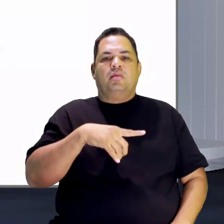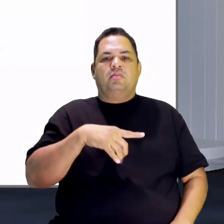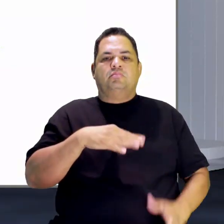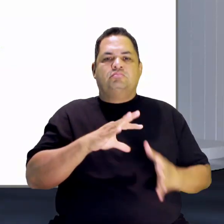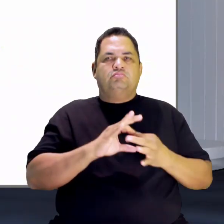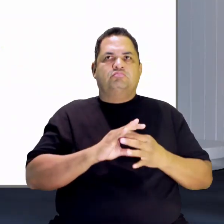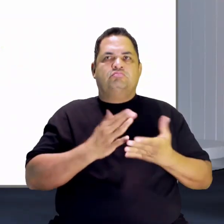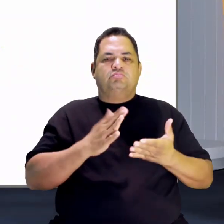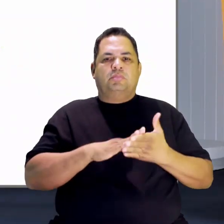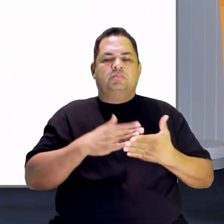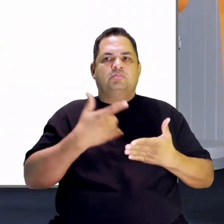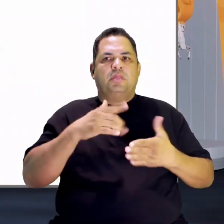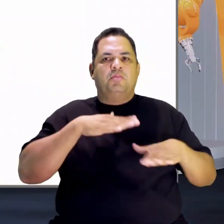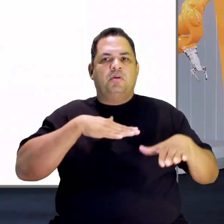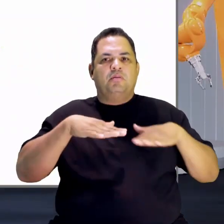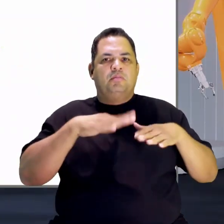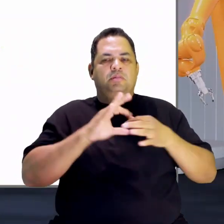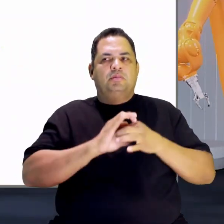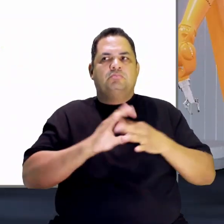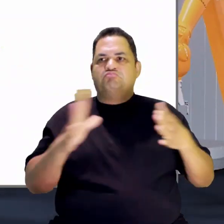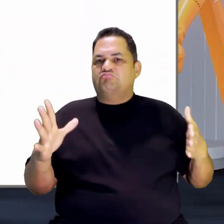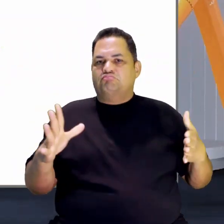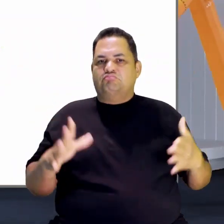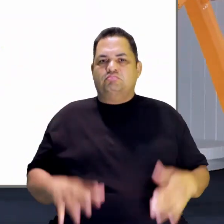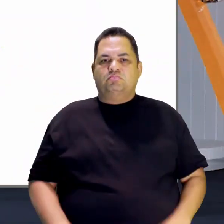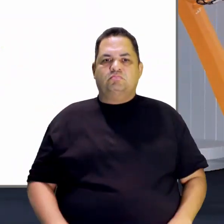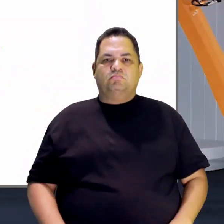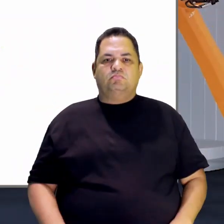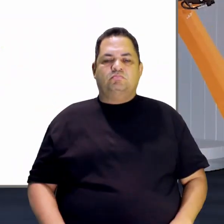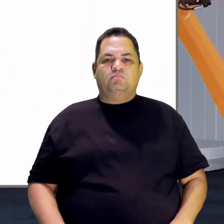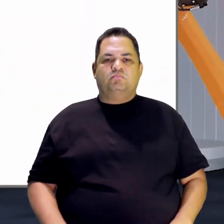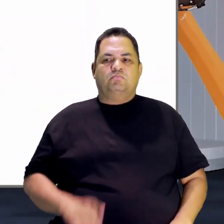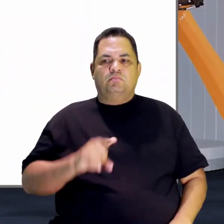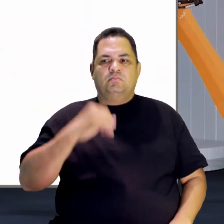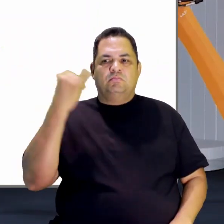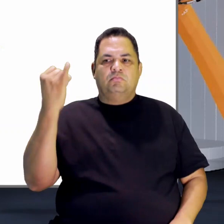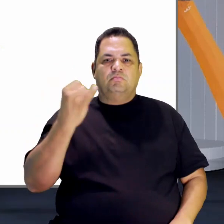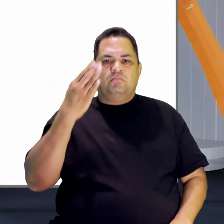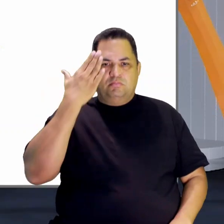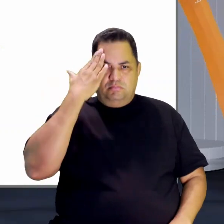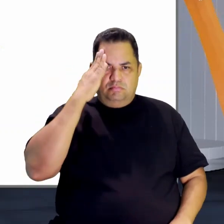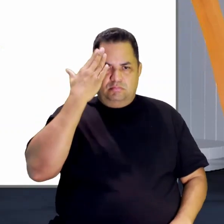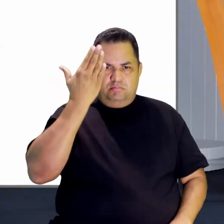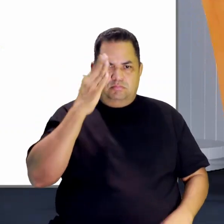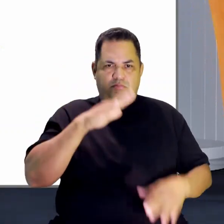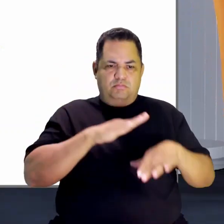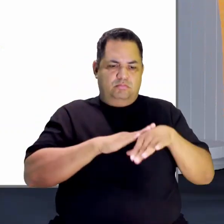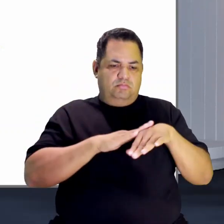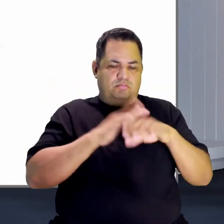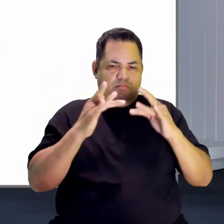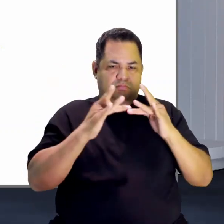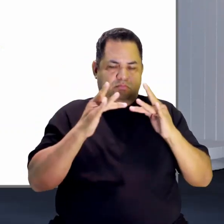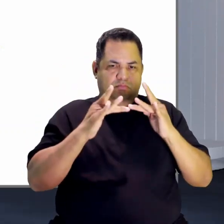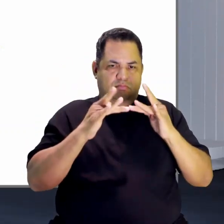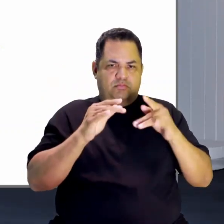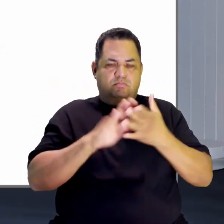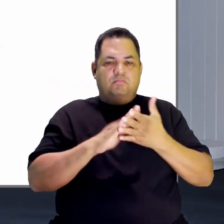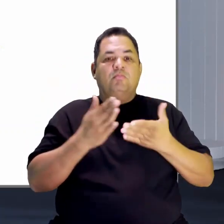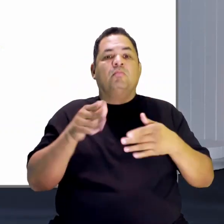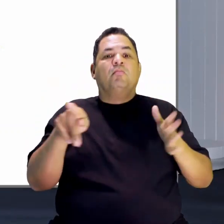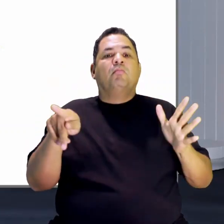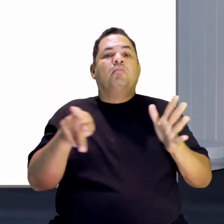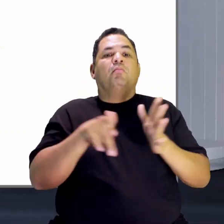deixar o corpo se movimentar de maneira livre, tá bom? Então, é importante a gente entender isso. O atrito é uma propriedade entre